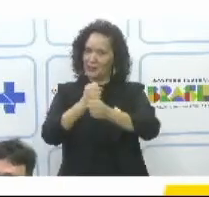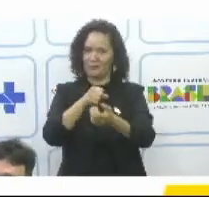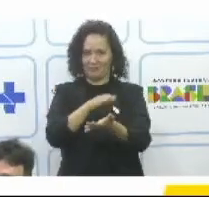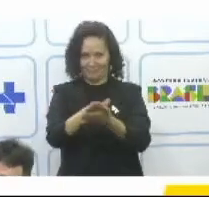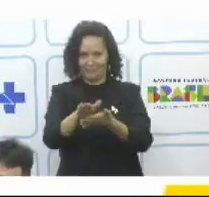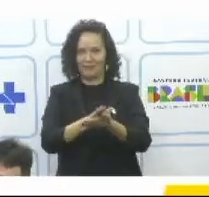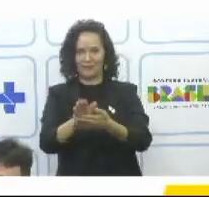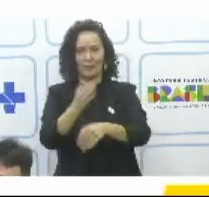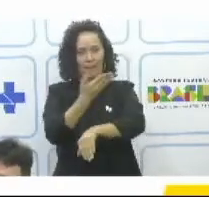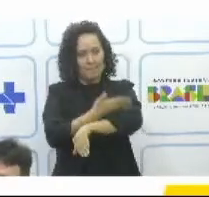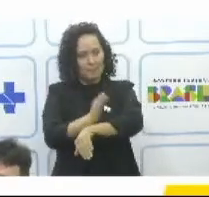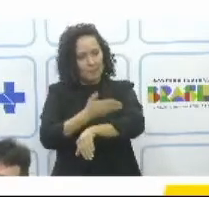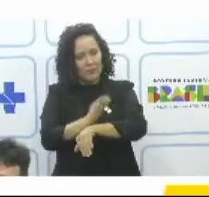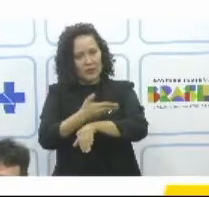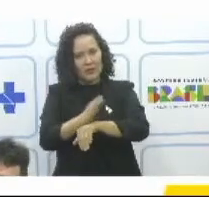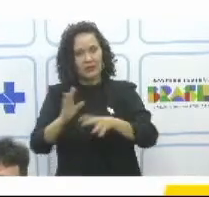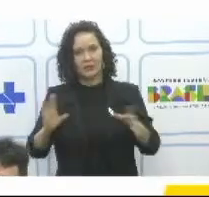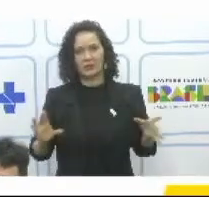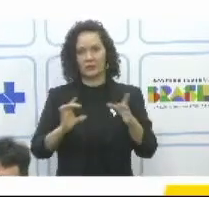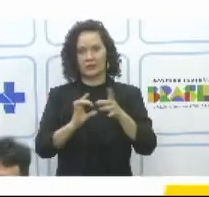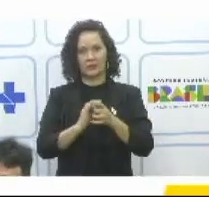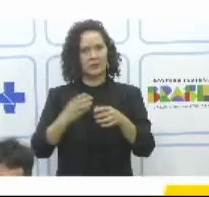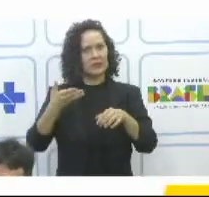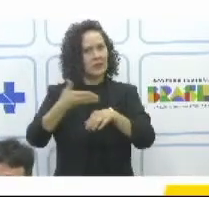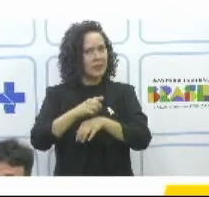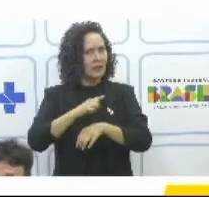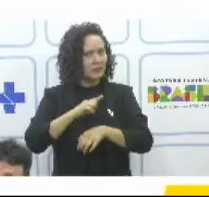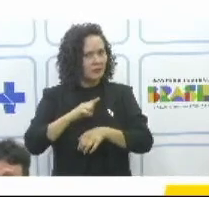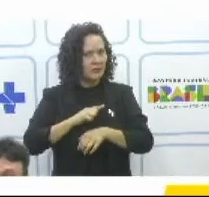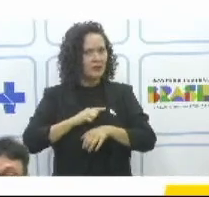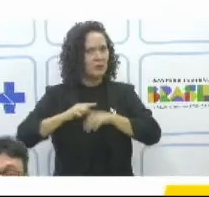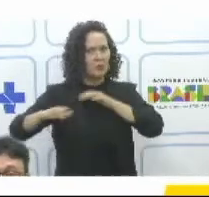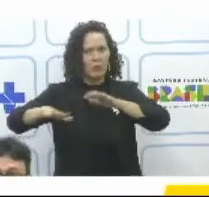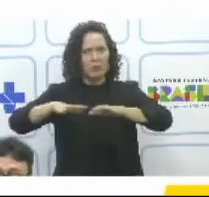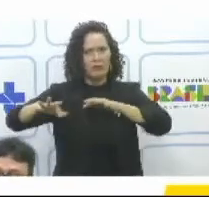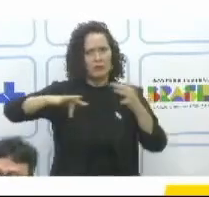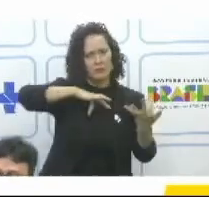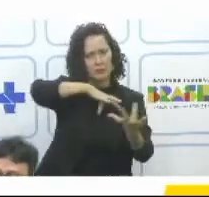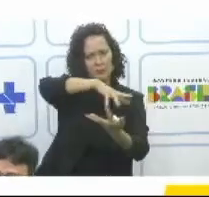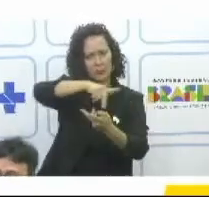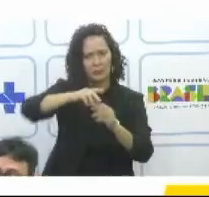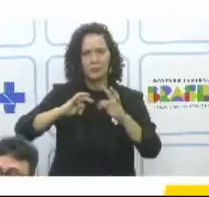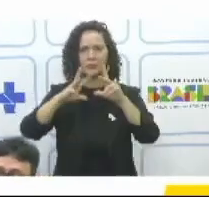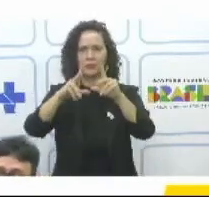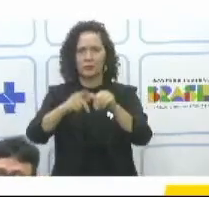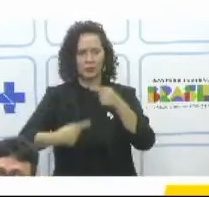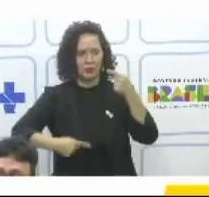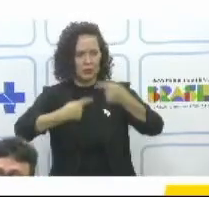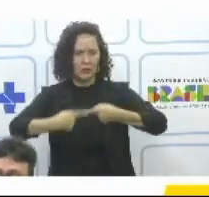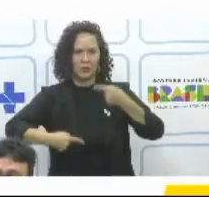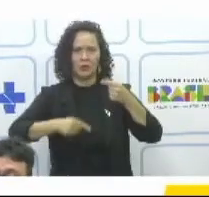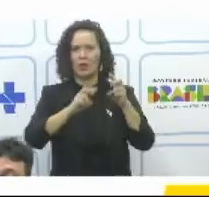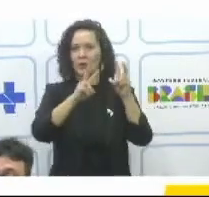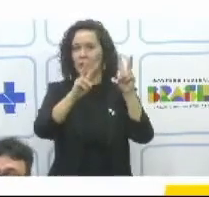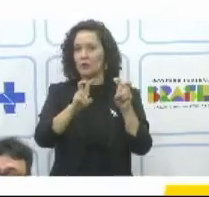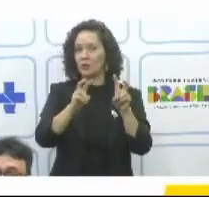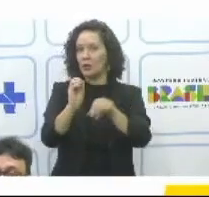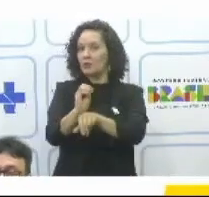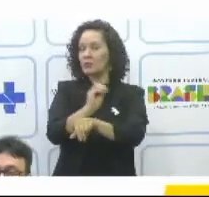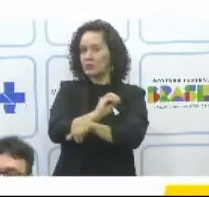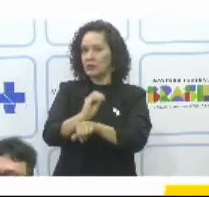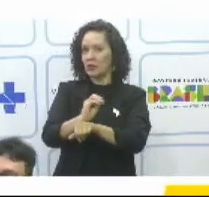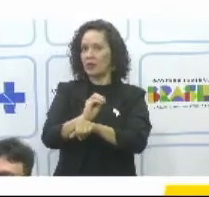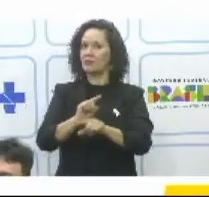práticas integrativas fazem parte desse movimento global de discussão, né, do cuidado